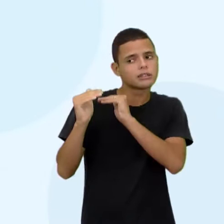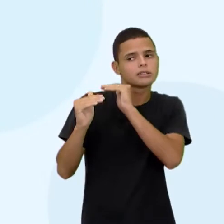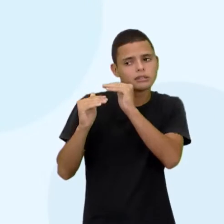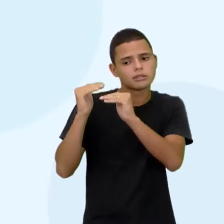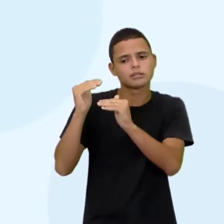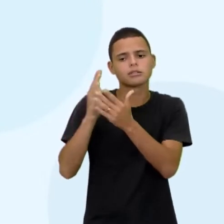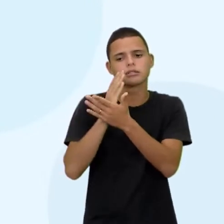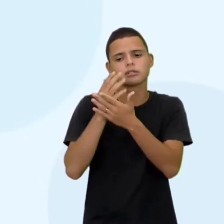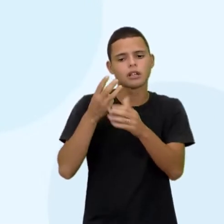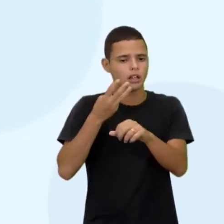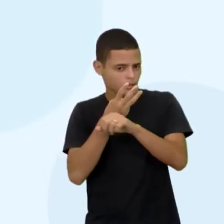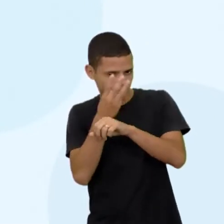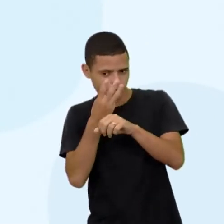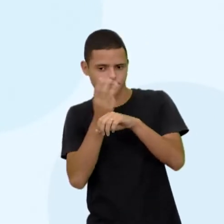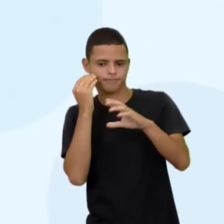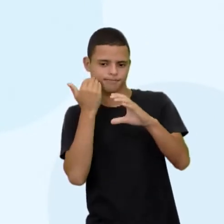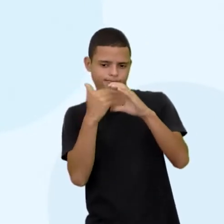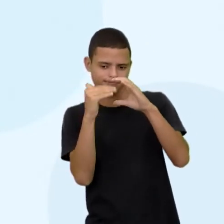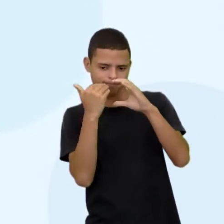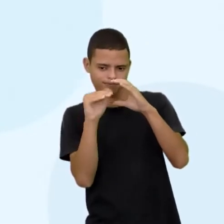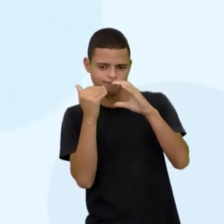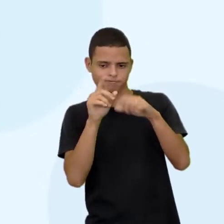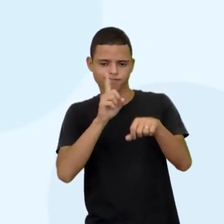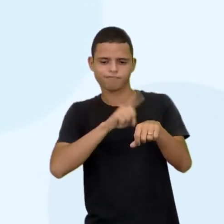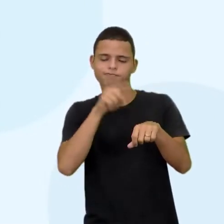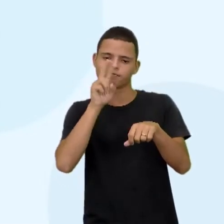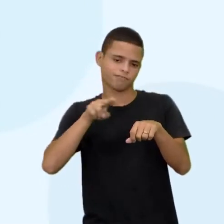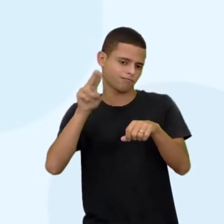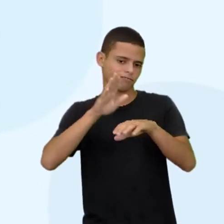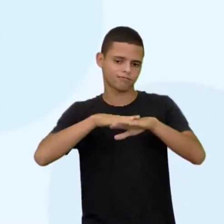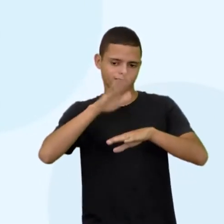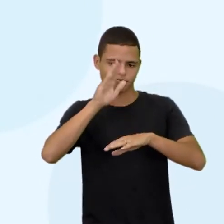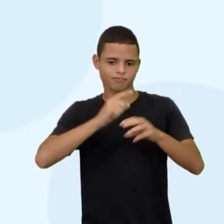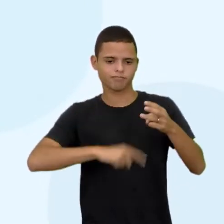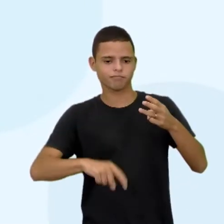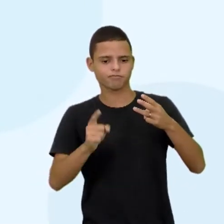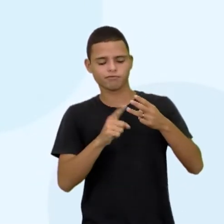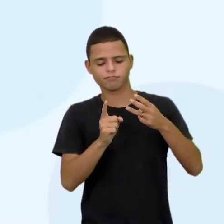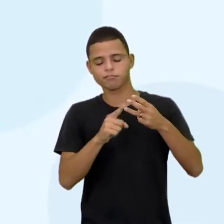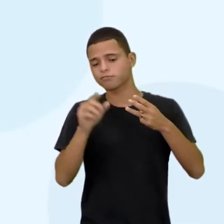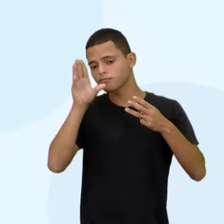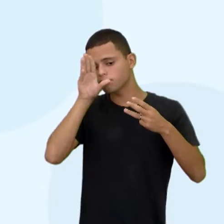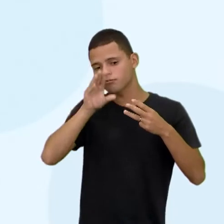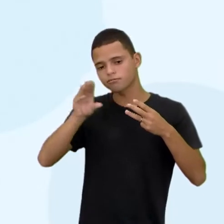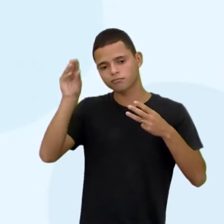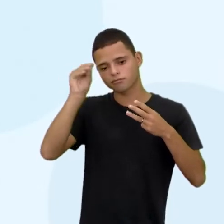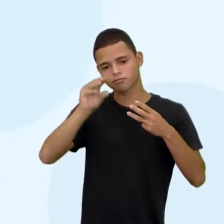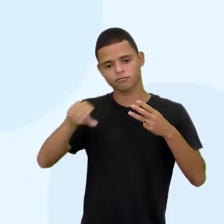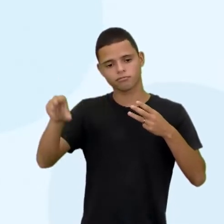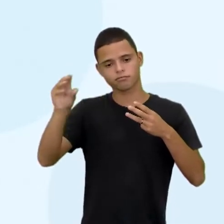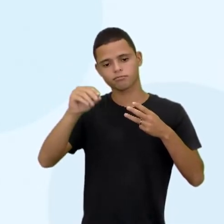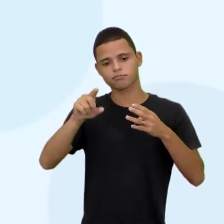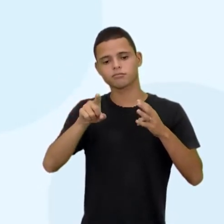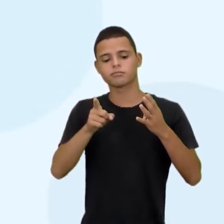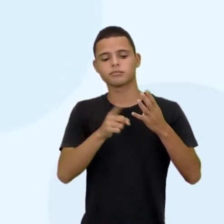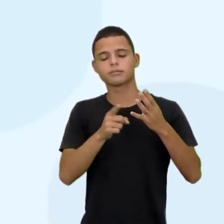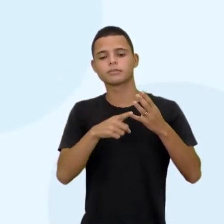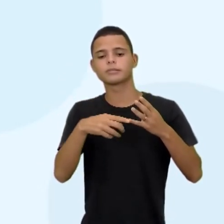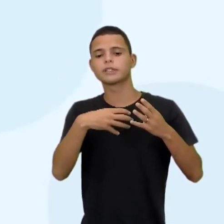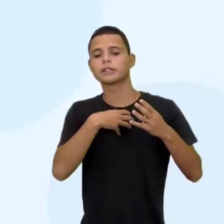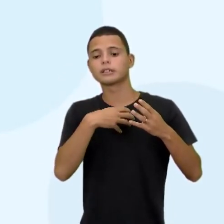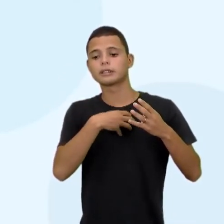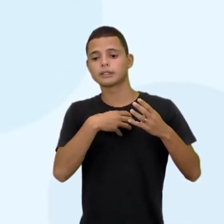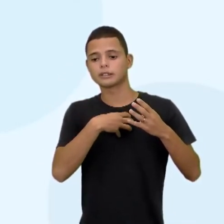as mensagens instantâneas, né, a gente já tem utilizado mais. O vocabulário e o sentido, né, aí